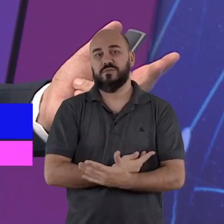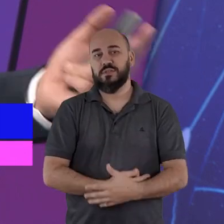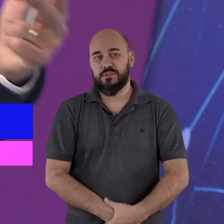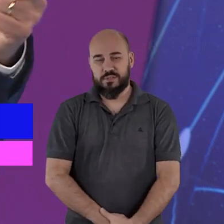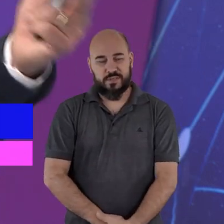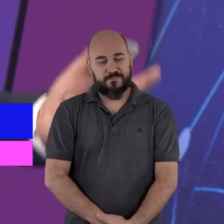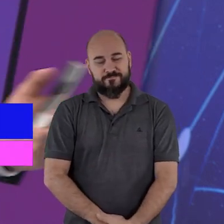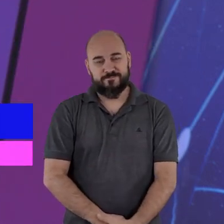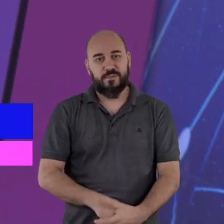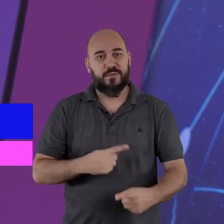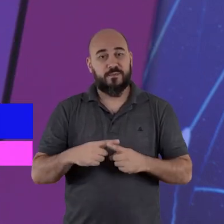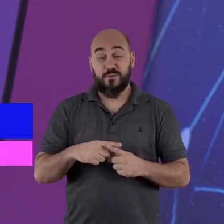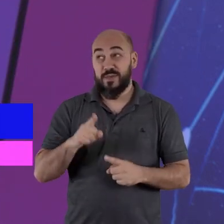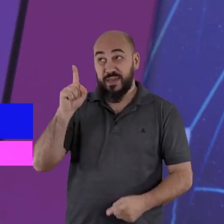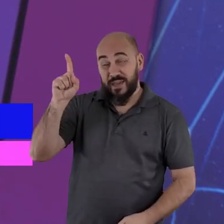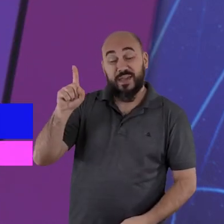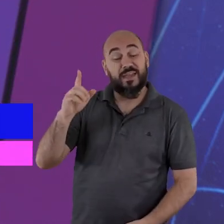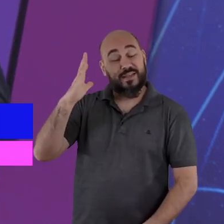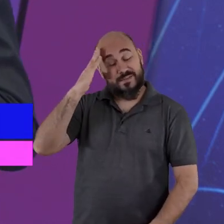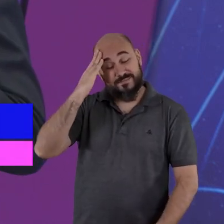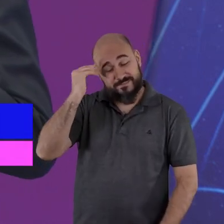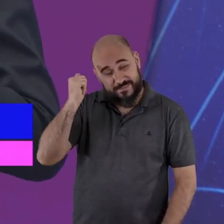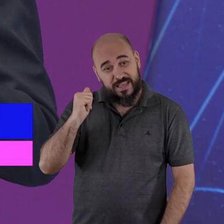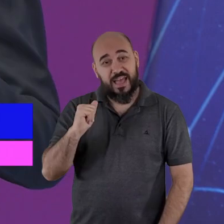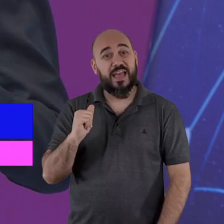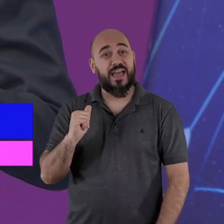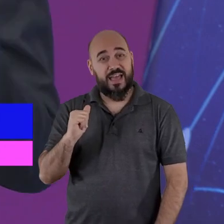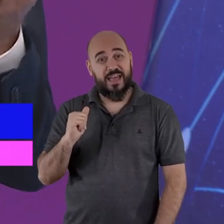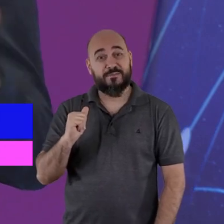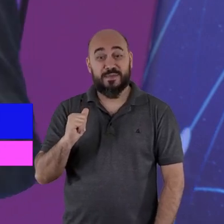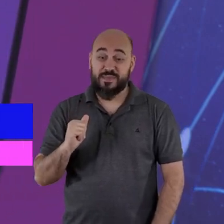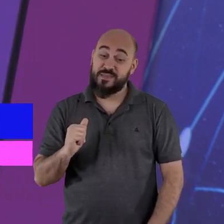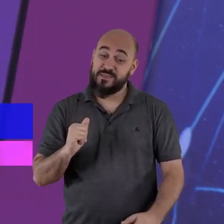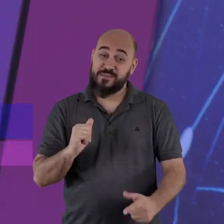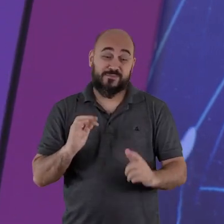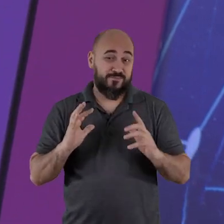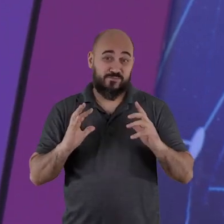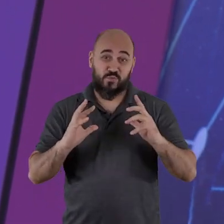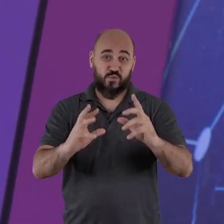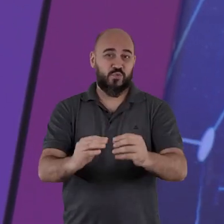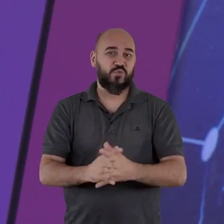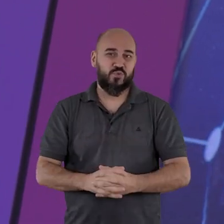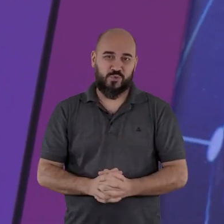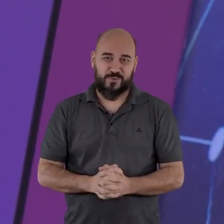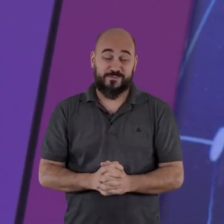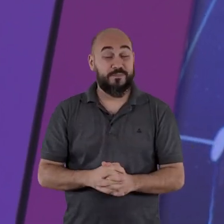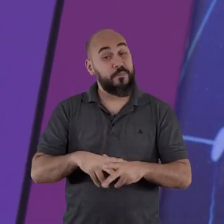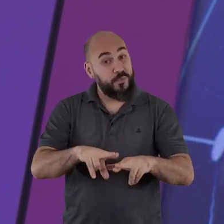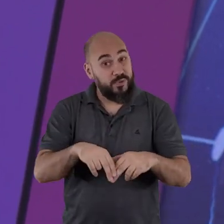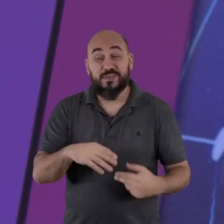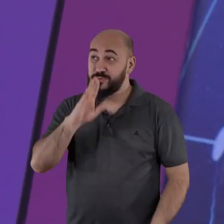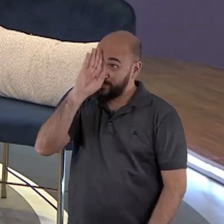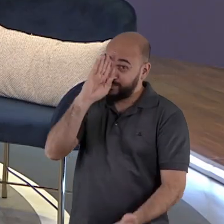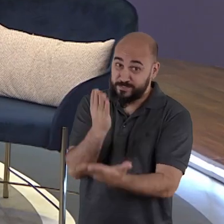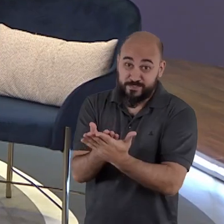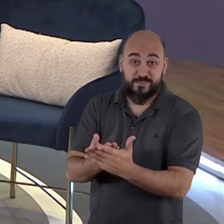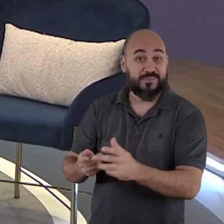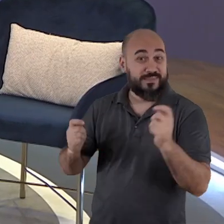está por trás de tudo e Ele sabe todas as coisas. E é por isso que eu e você podemos confiar sem nenhum problema, sem nenhuma